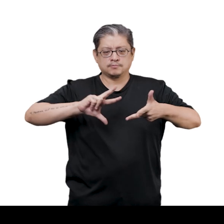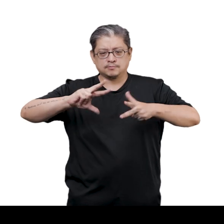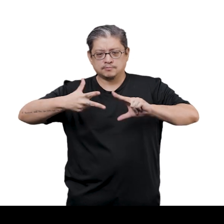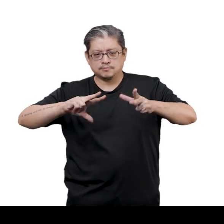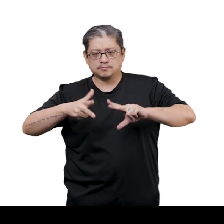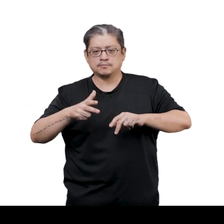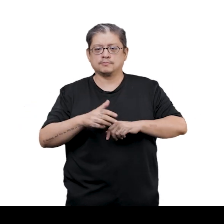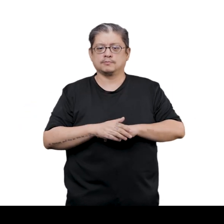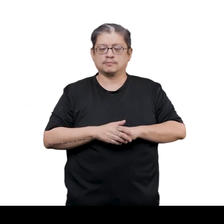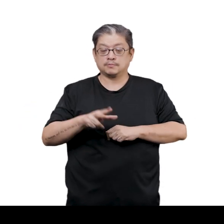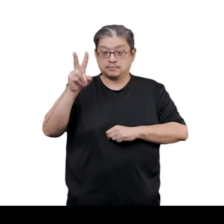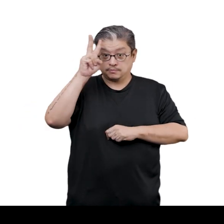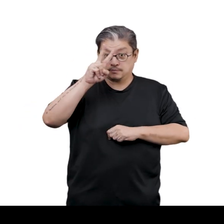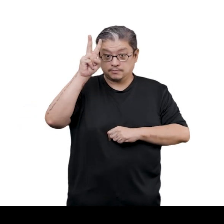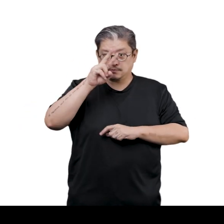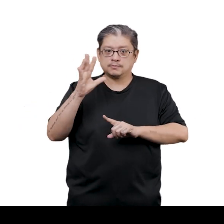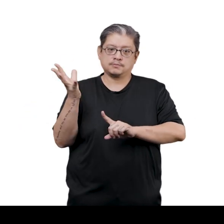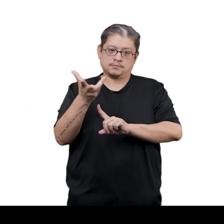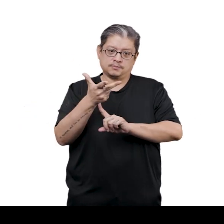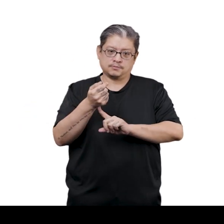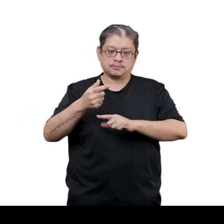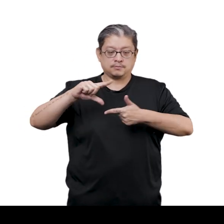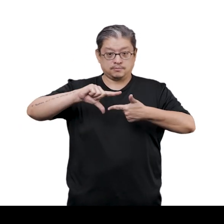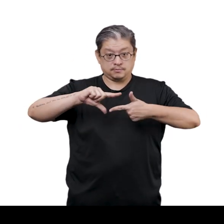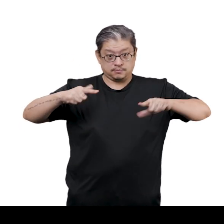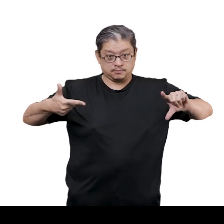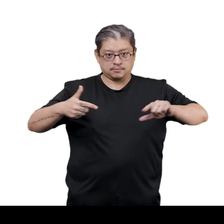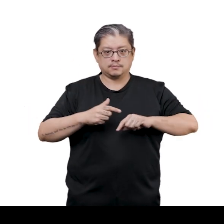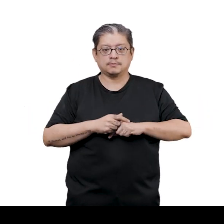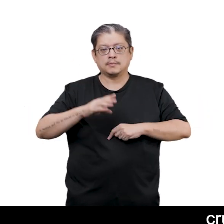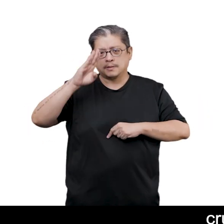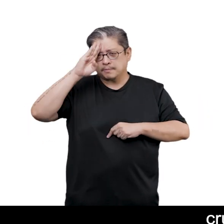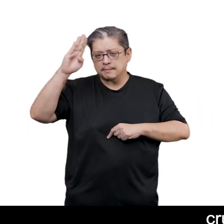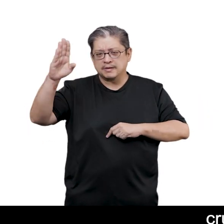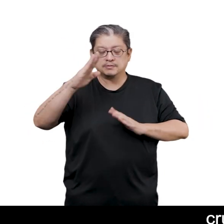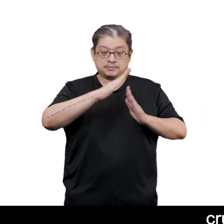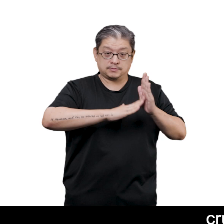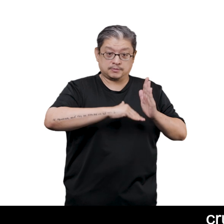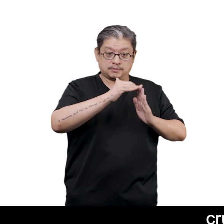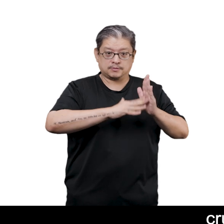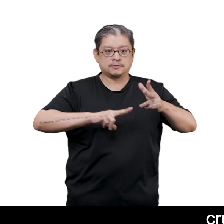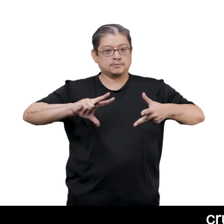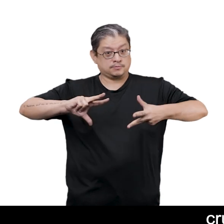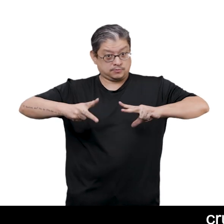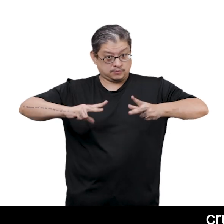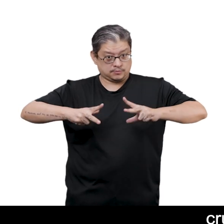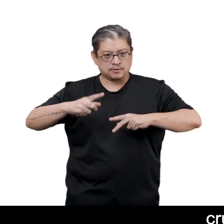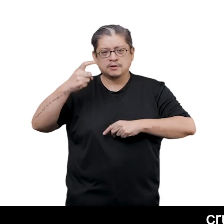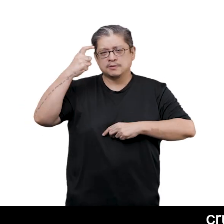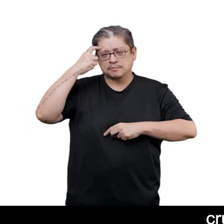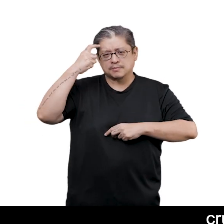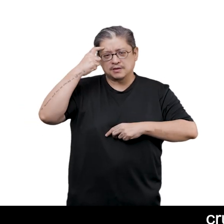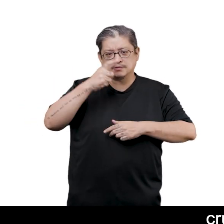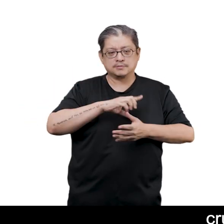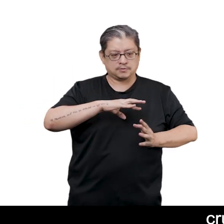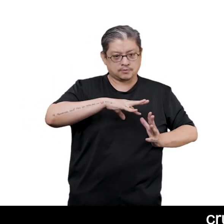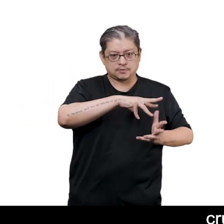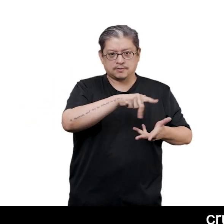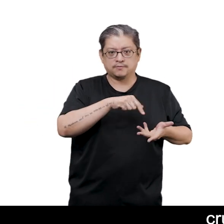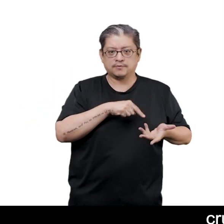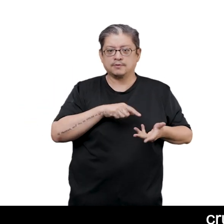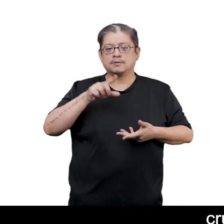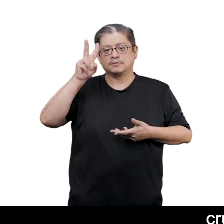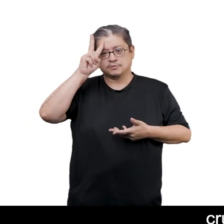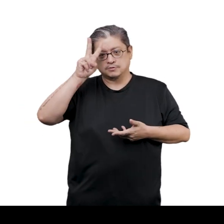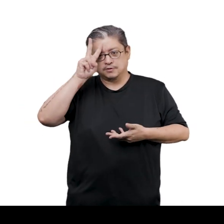moderna, em especial suas tradições construtivas e geométricas, cruzando referências de diferentes contextos geográficos